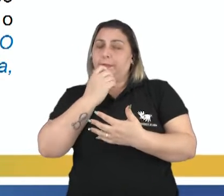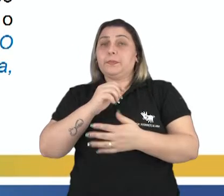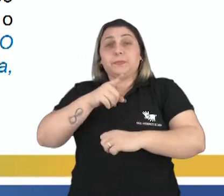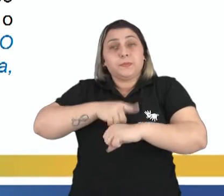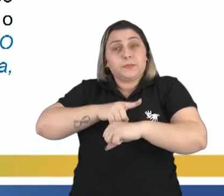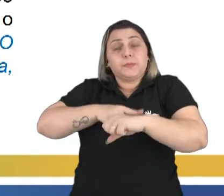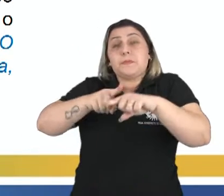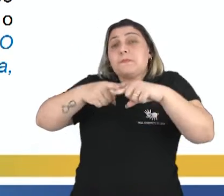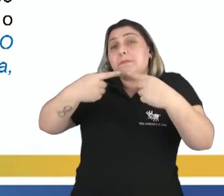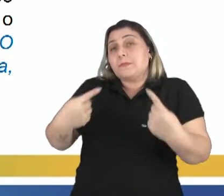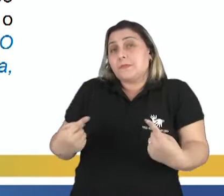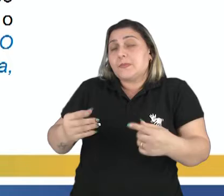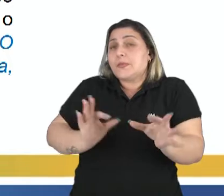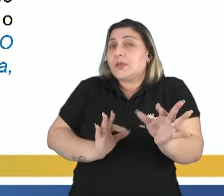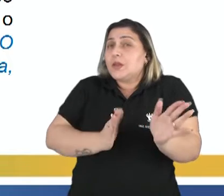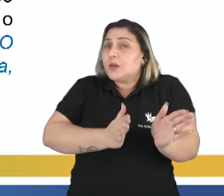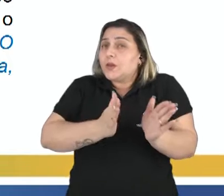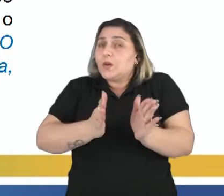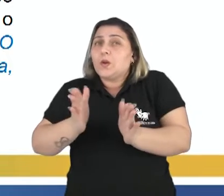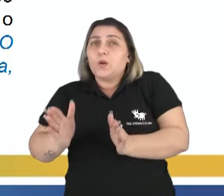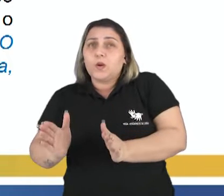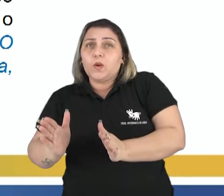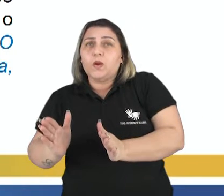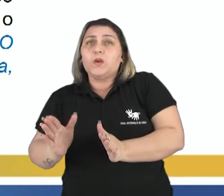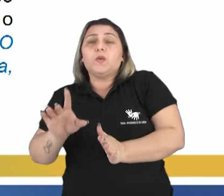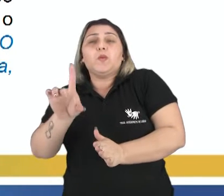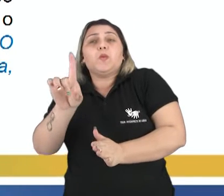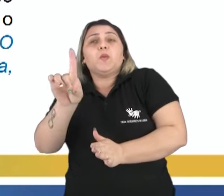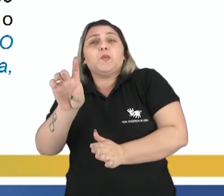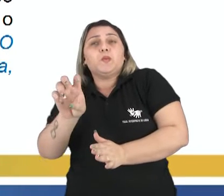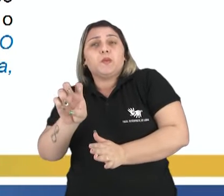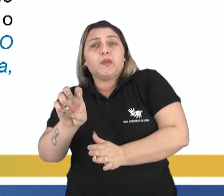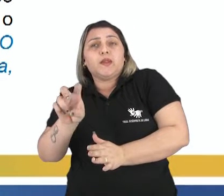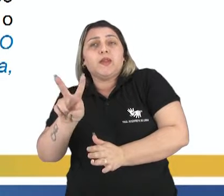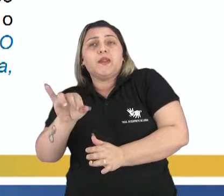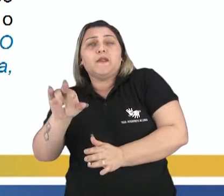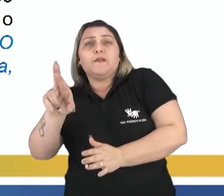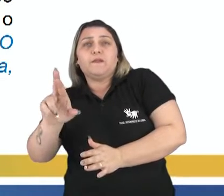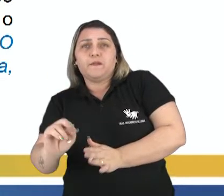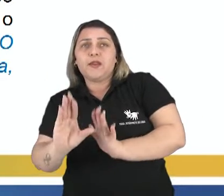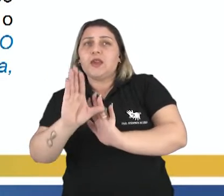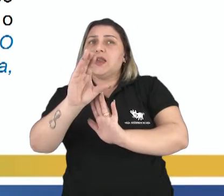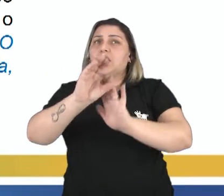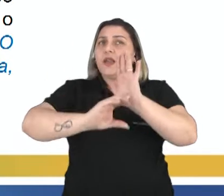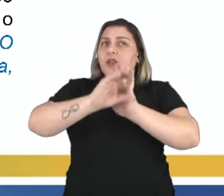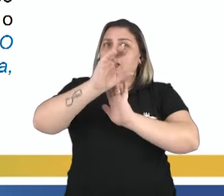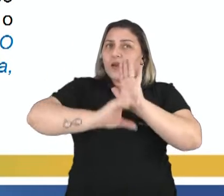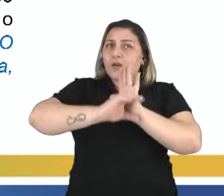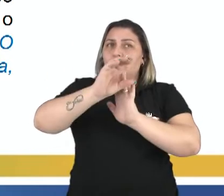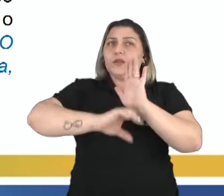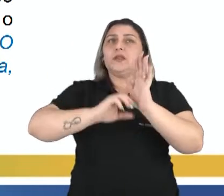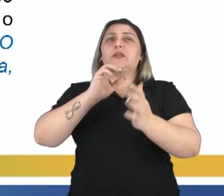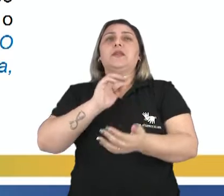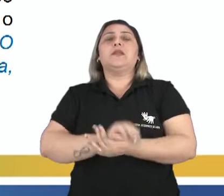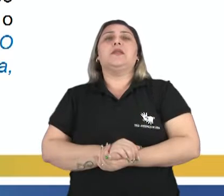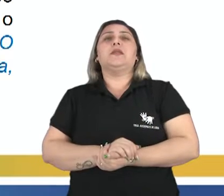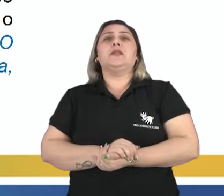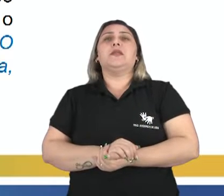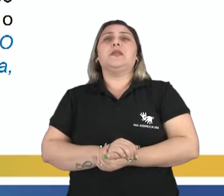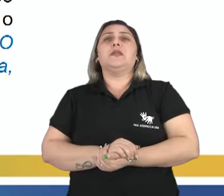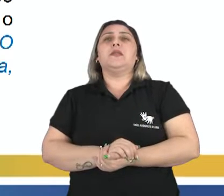sucedem, mas de ordem do devir, certo? Esse velho devir, que é um conceito desenvolvido aí, né,